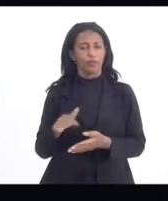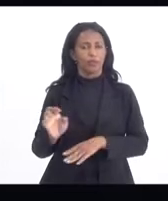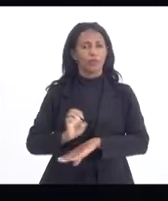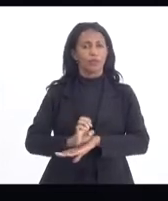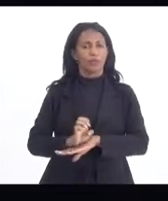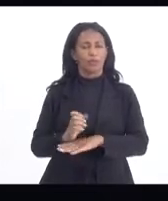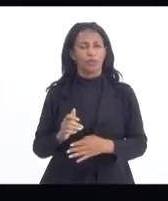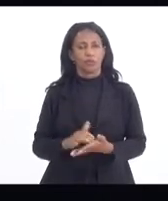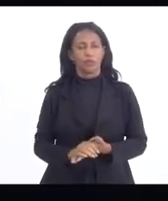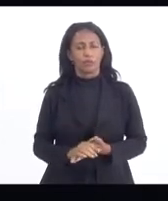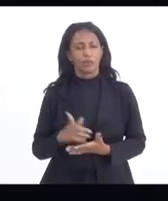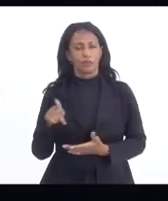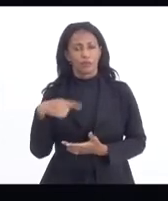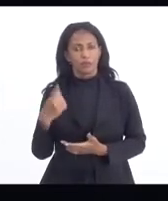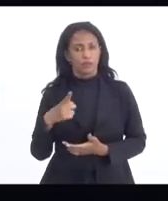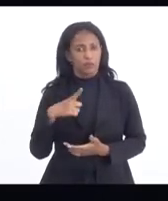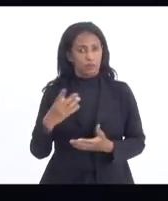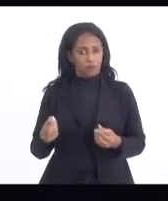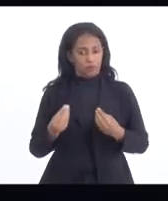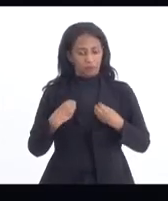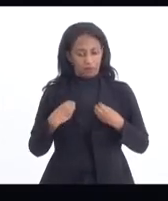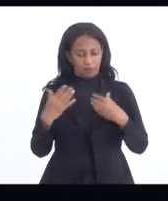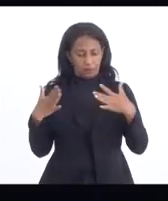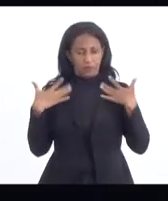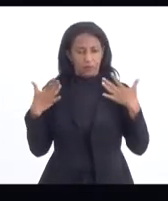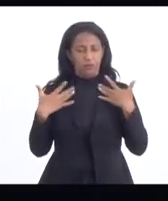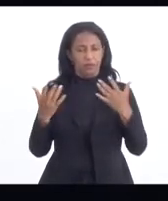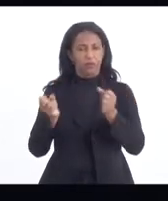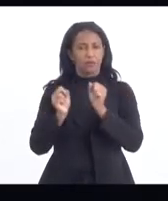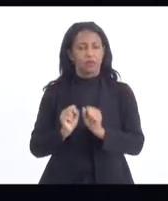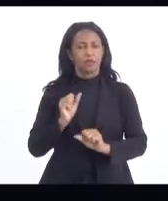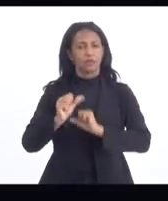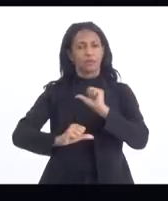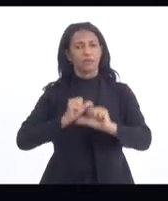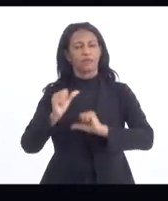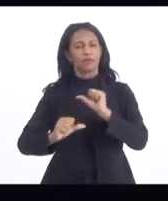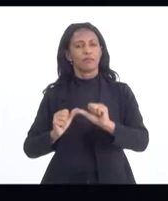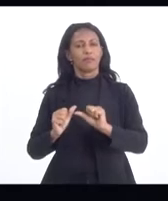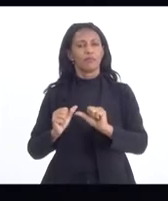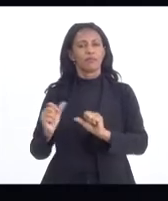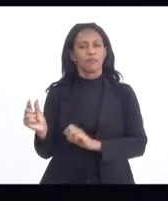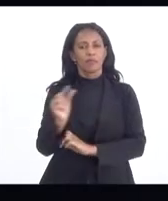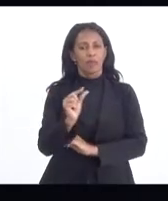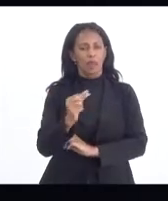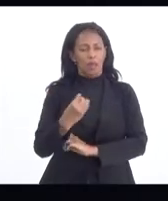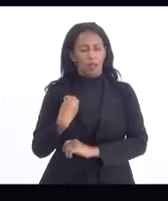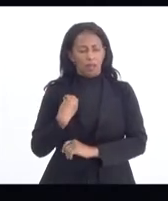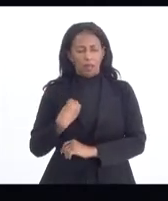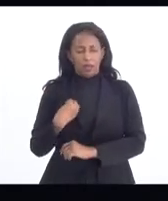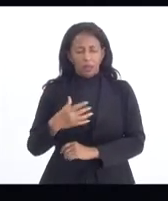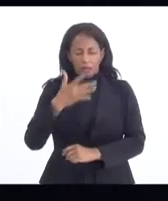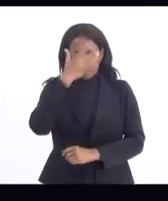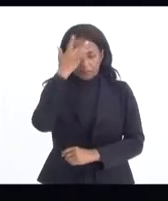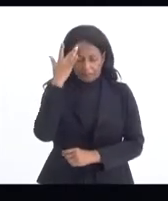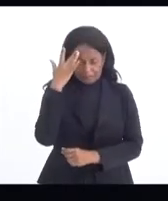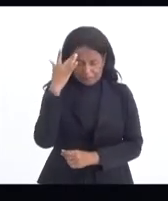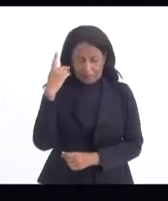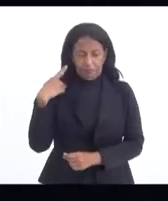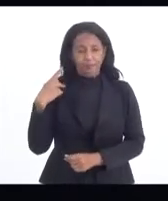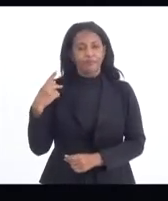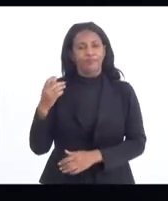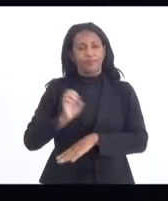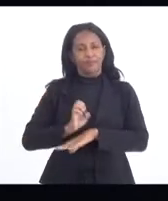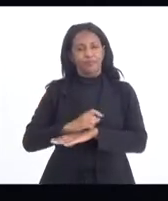Estado, nós temos tido a alegria de poder transformar um pouco a vida das pessoas no Estado e, sobretudo, a